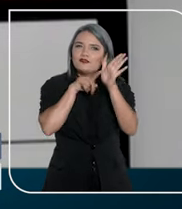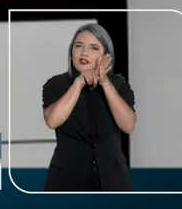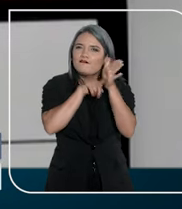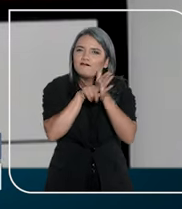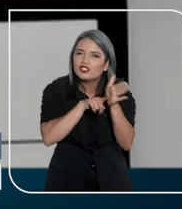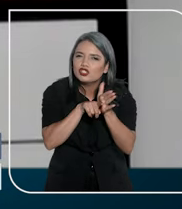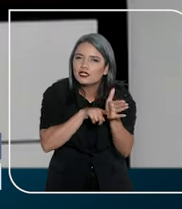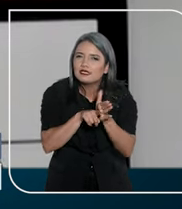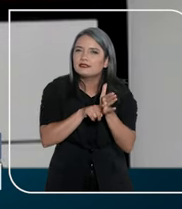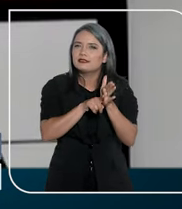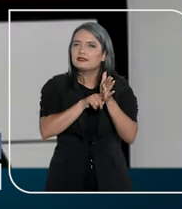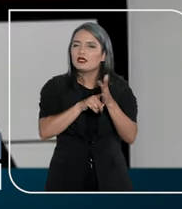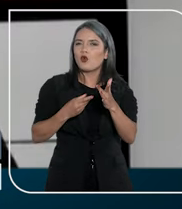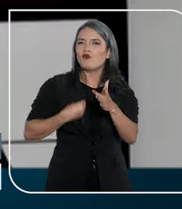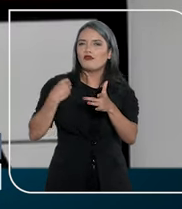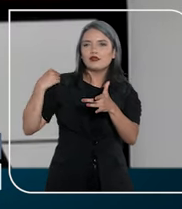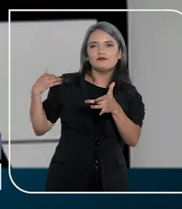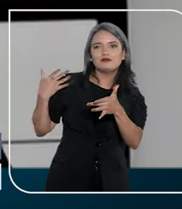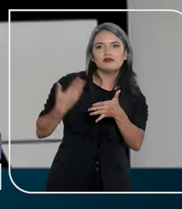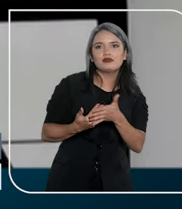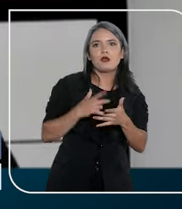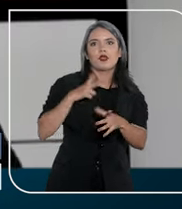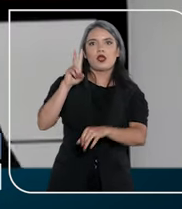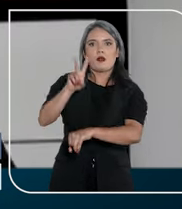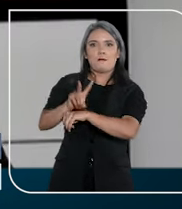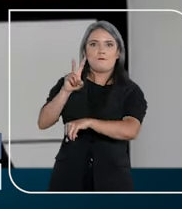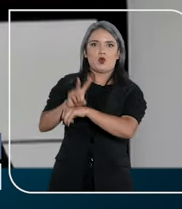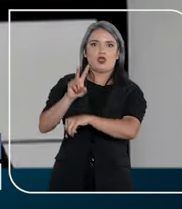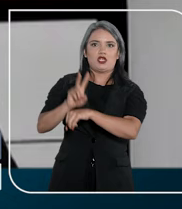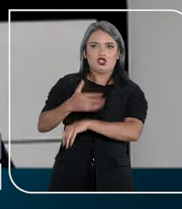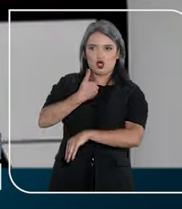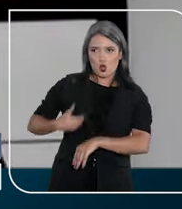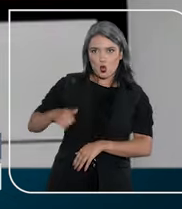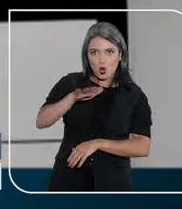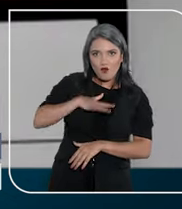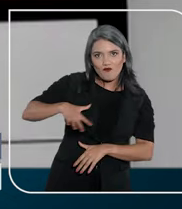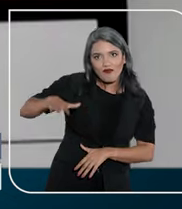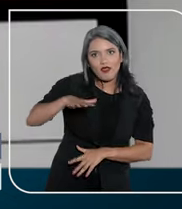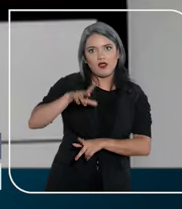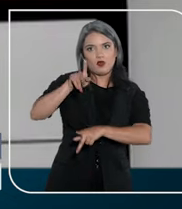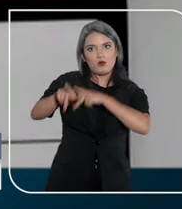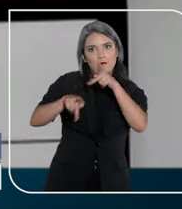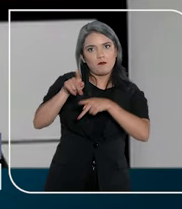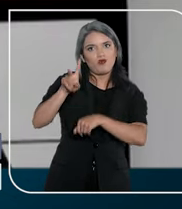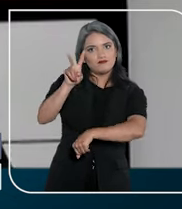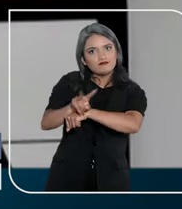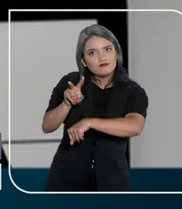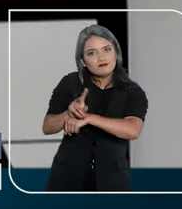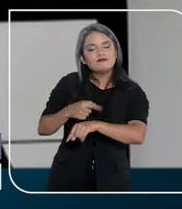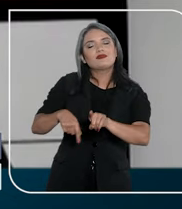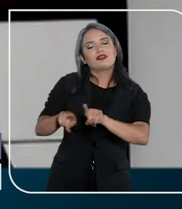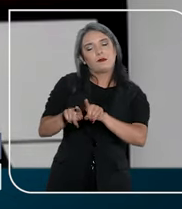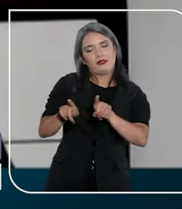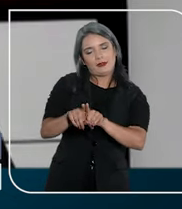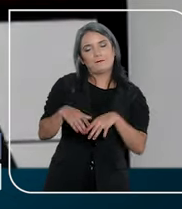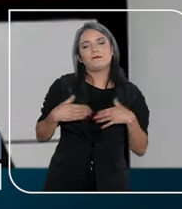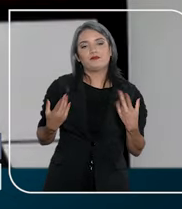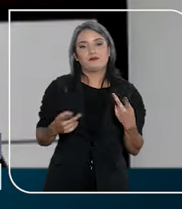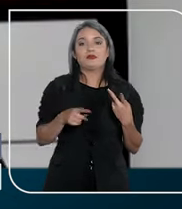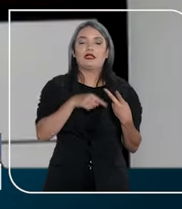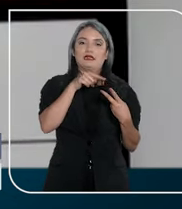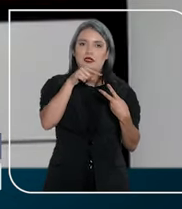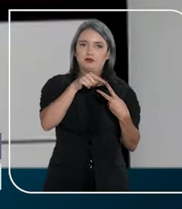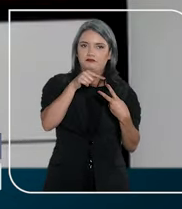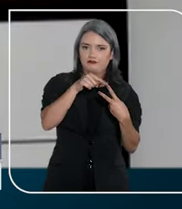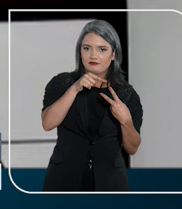Estado. E aqui eu digo o Estado como um todo, não só o Estado da máquina pública, mas a própria população. Então, esse é o primeiro requisito, até muito